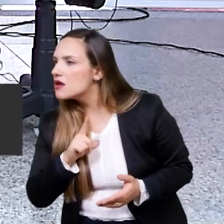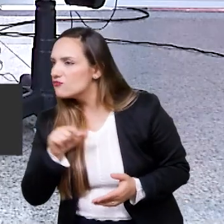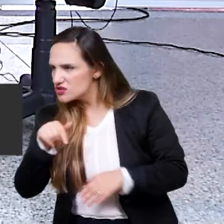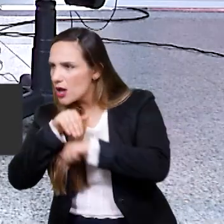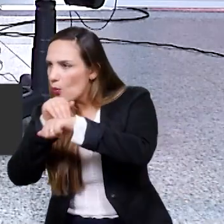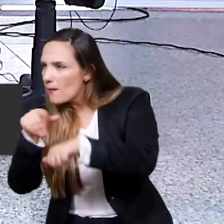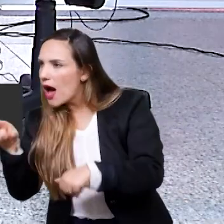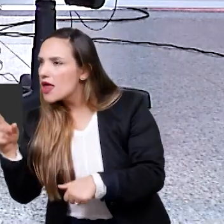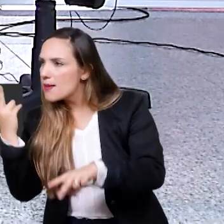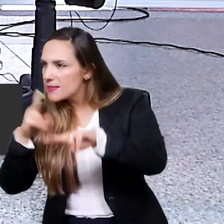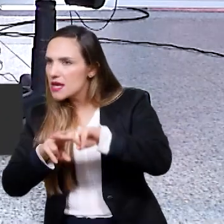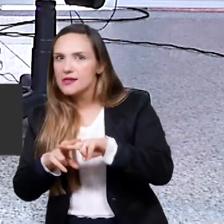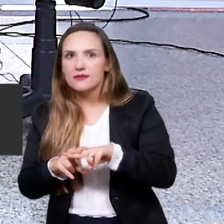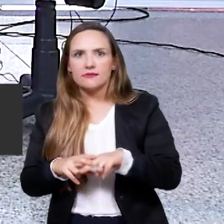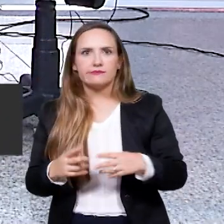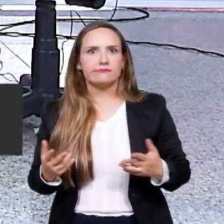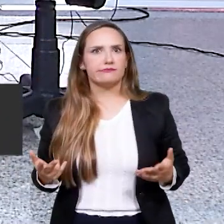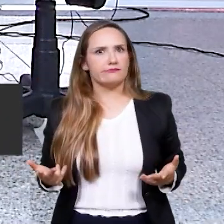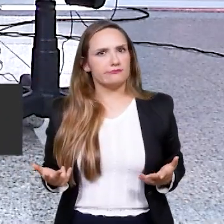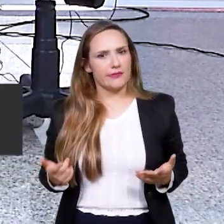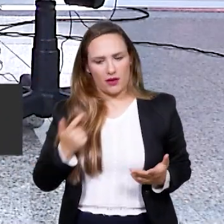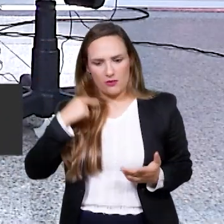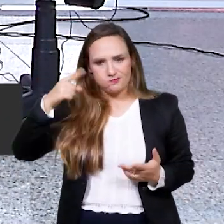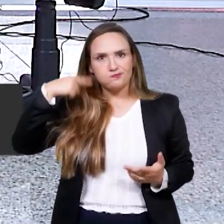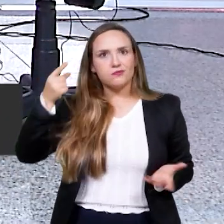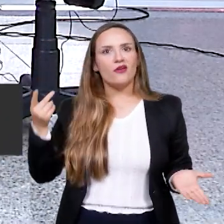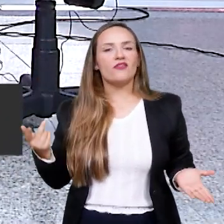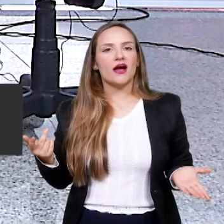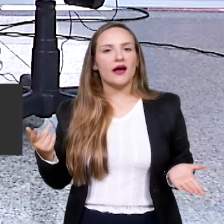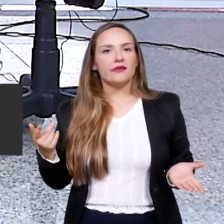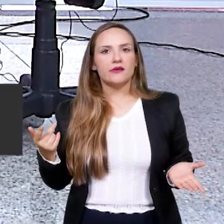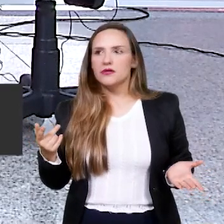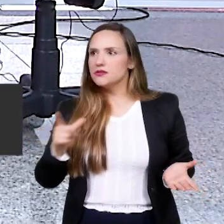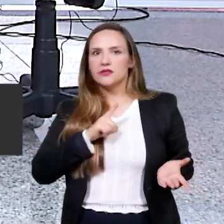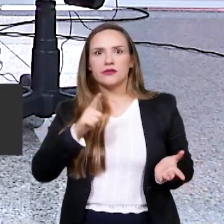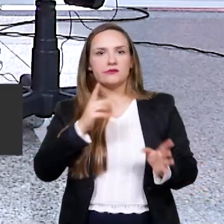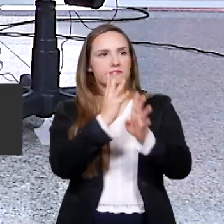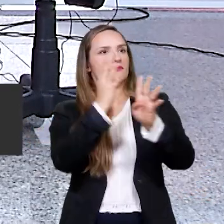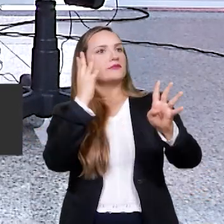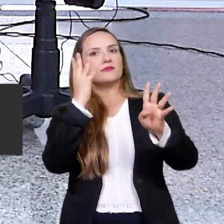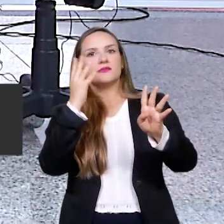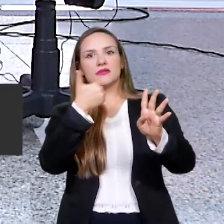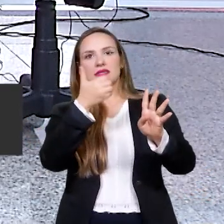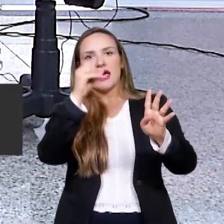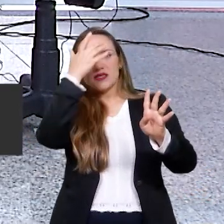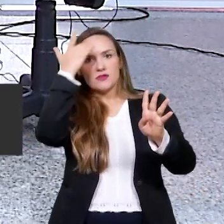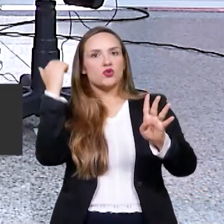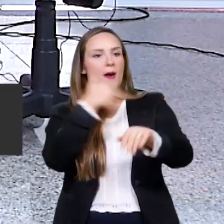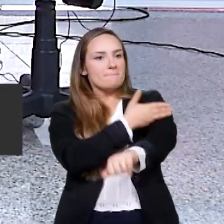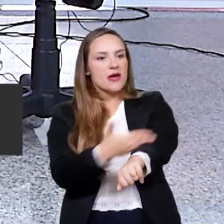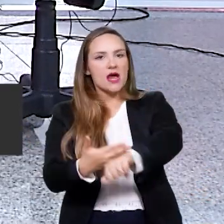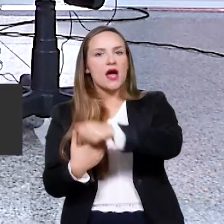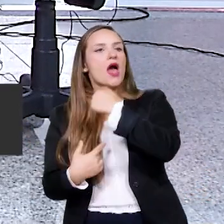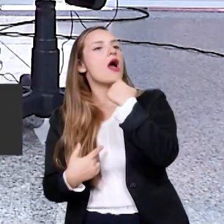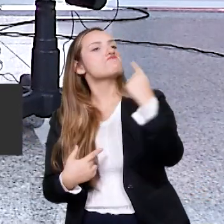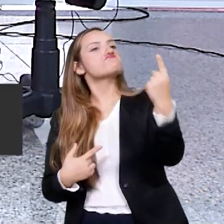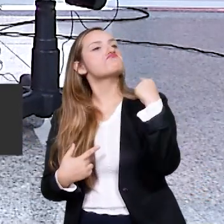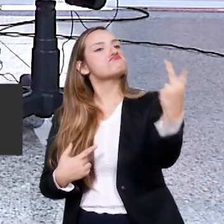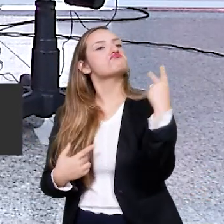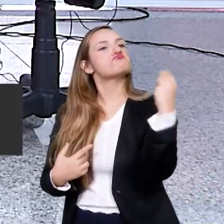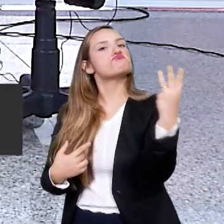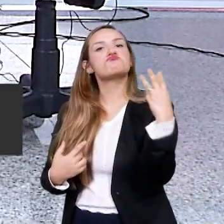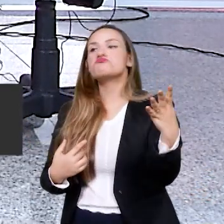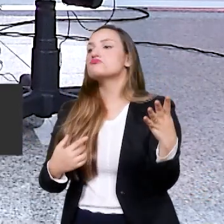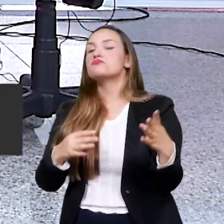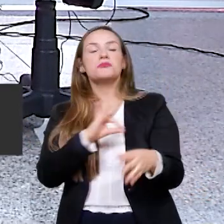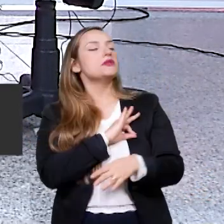Né? Isso é o racismo estrutural. As instituições... e a gente aquele sabe olhar que julga, né? Sim, assim, olhar, você está